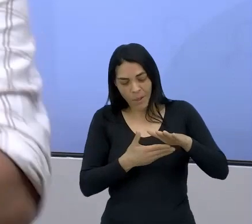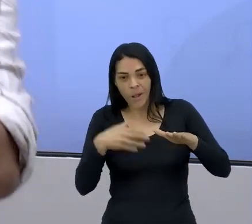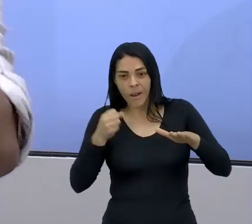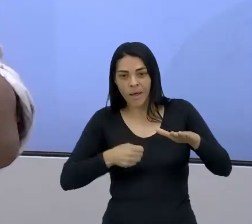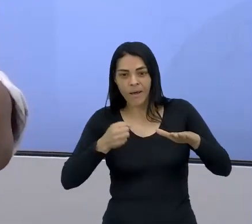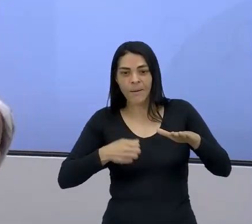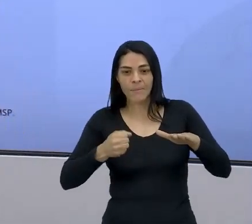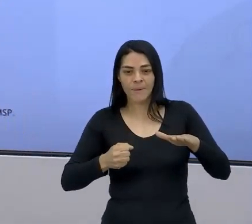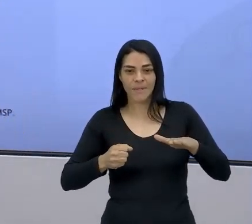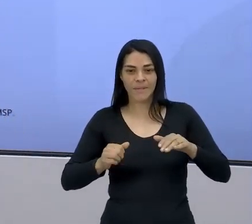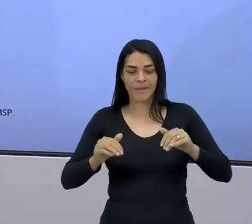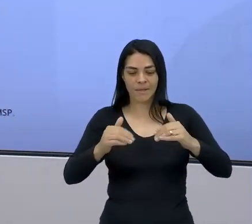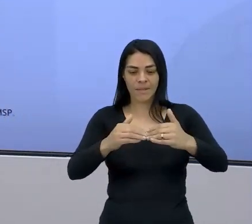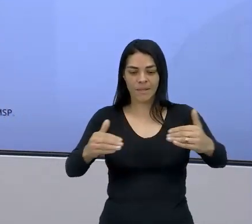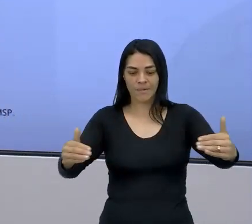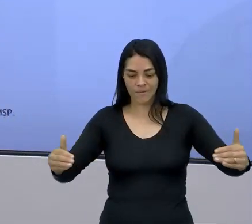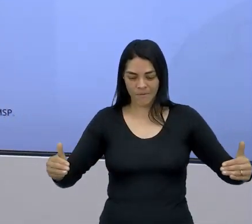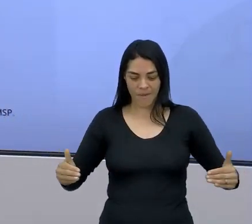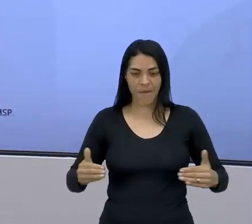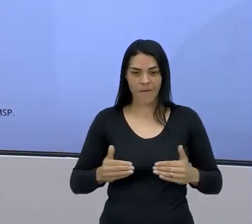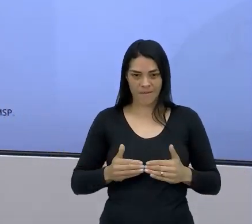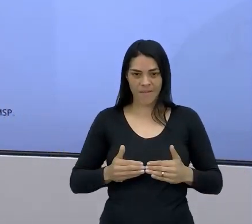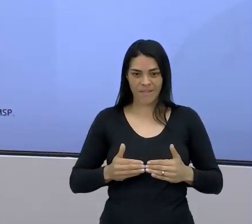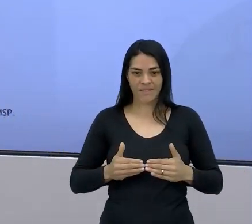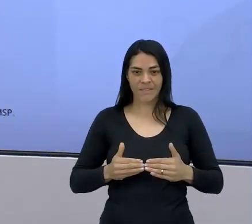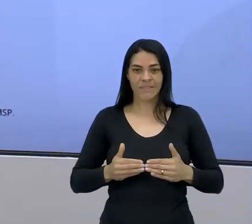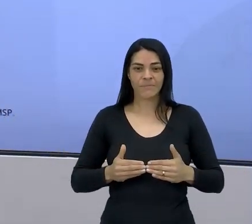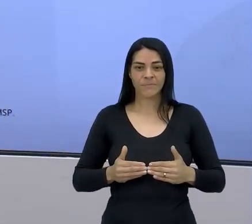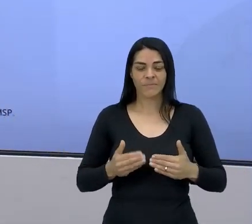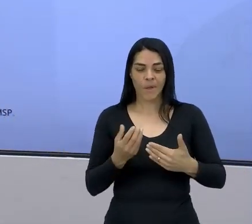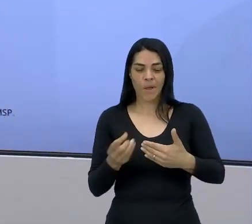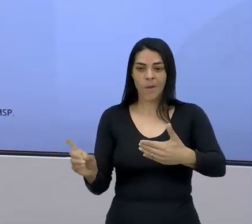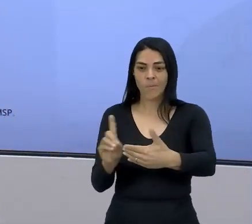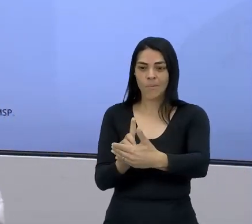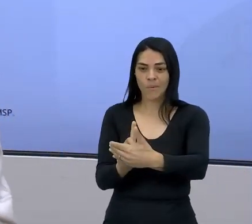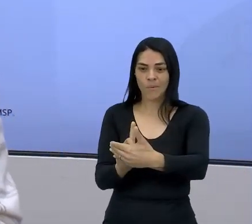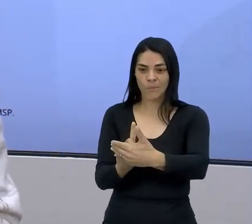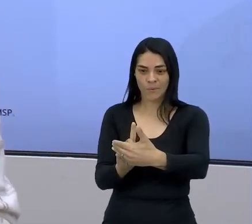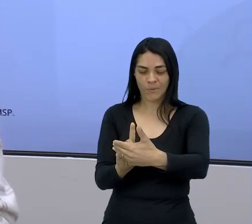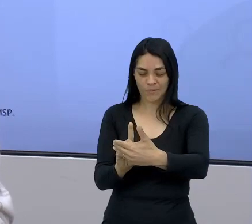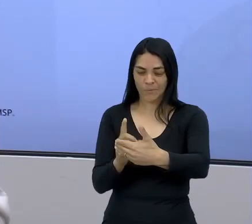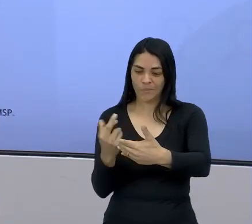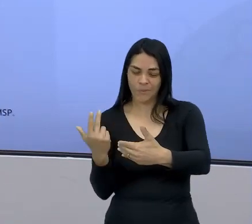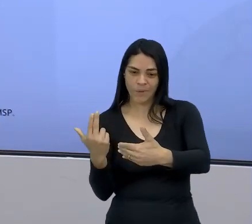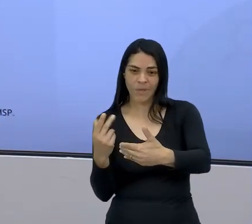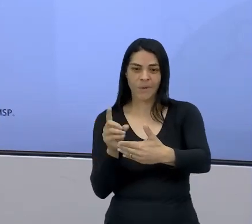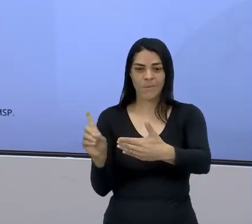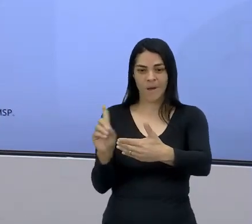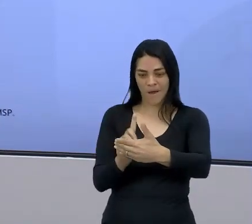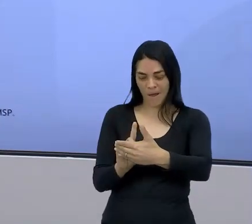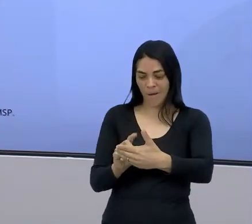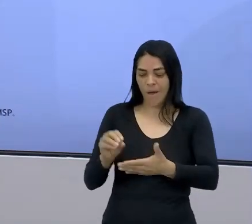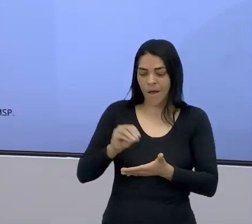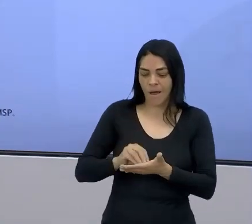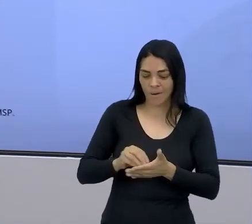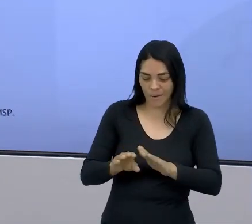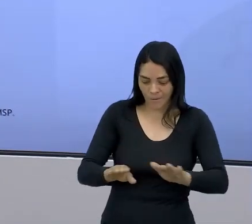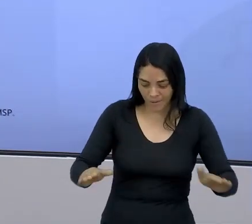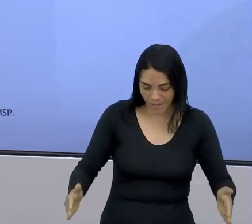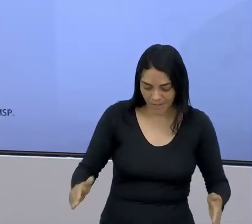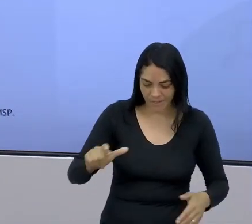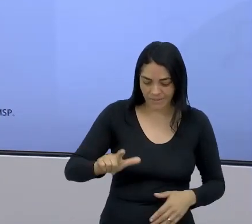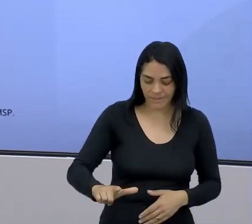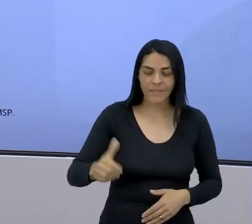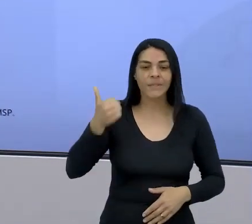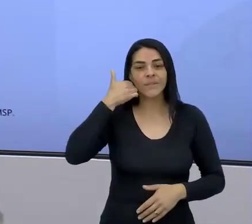tenho um púlpito. O que é um púlpito? O púlpito é onde eu estou apoiando o meu celular, o trackball que eu utilizo para mudar as telas aqui, e